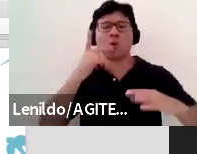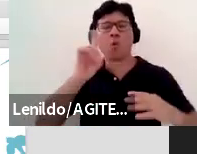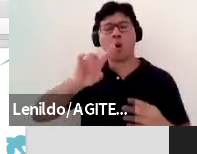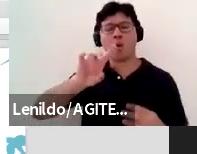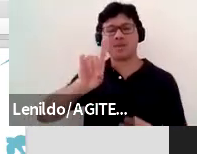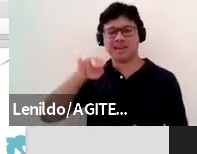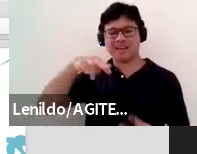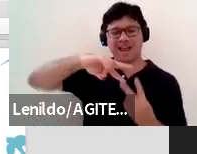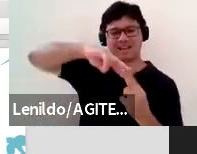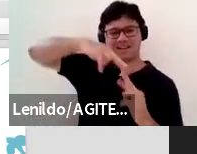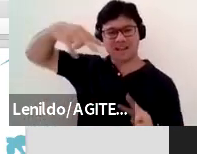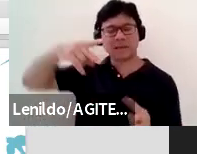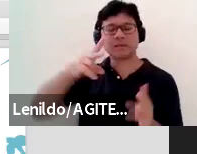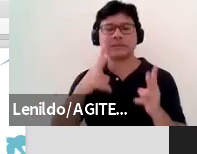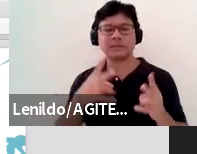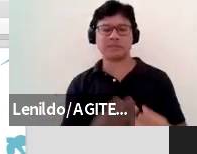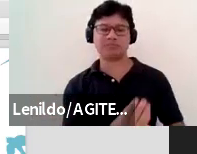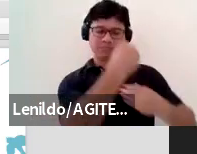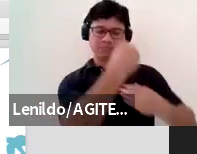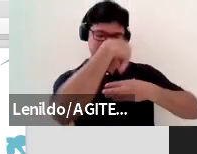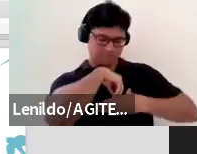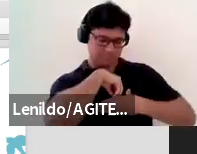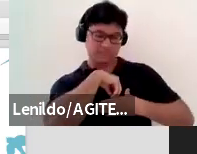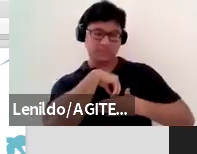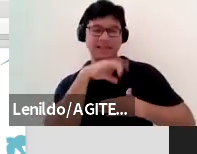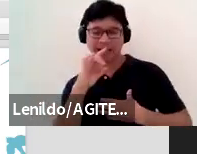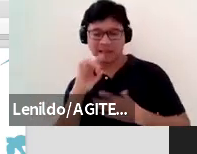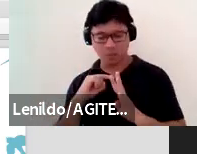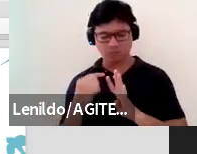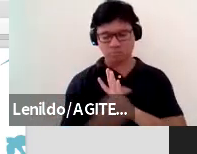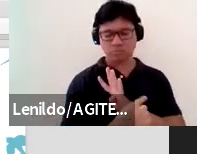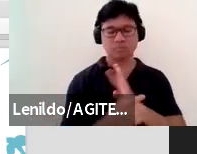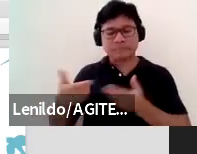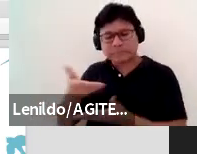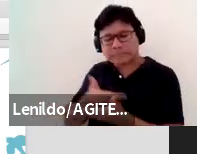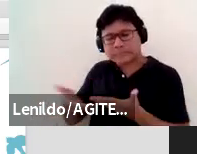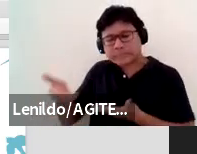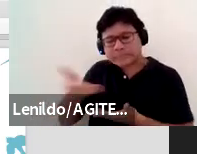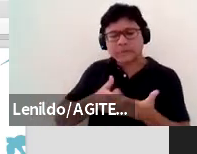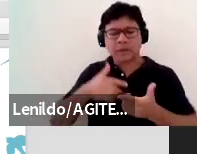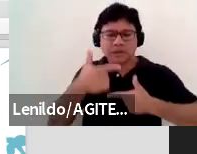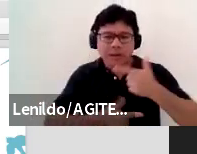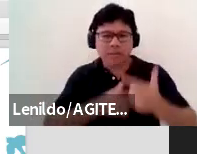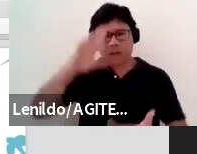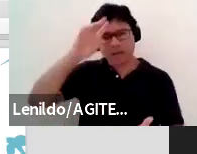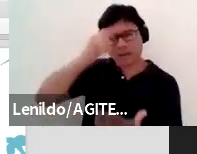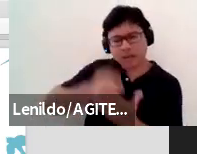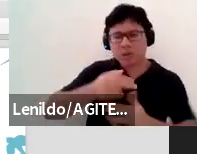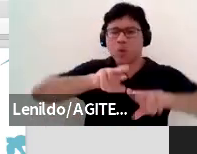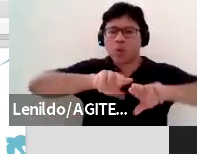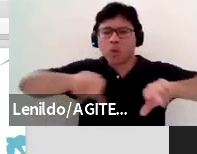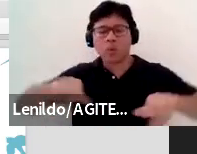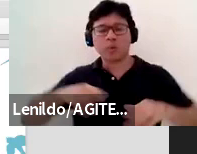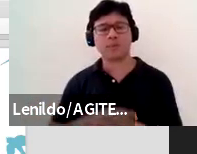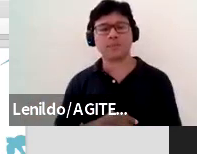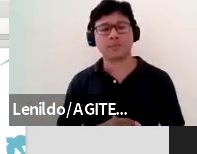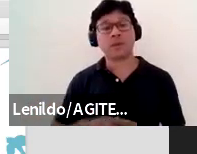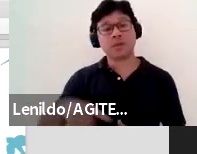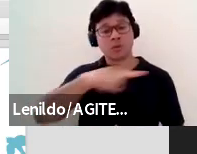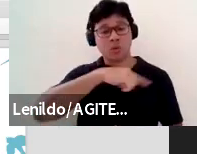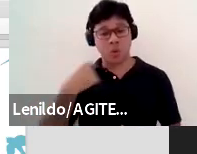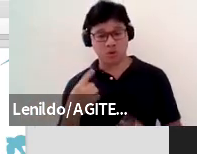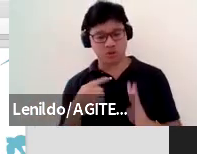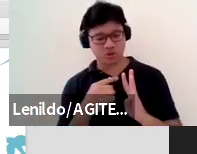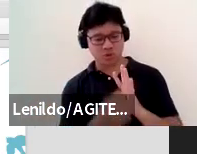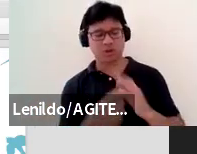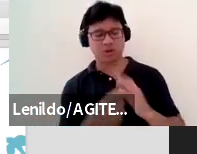ele está o tempo inteiro permeando o nosso trabalho, a nossa condução das oficinas, né? Então, a gente se sente no